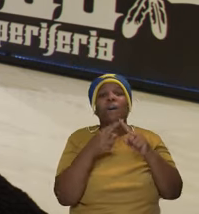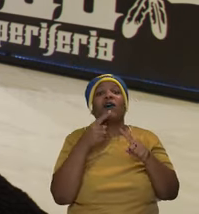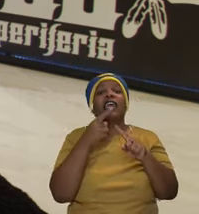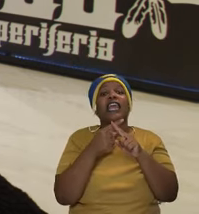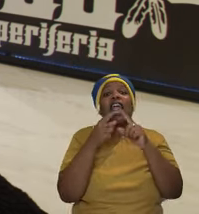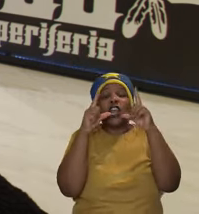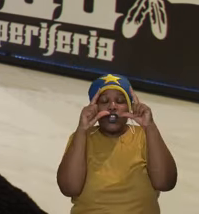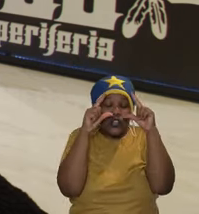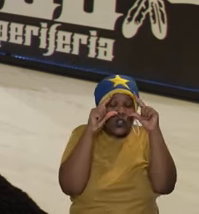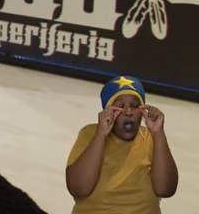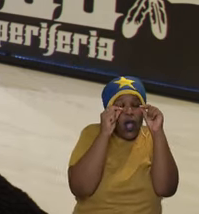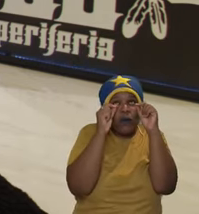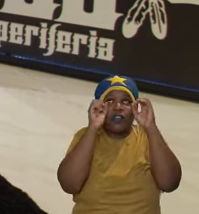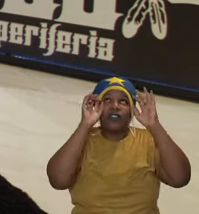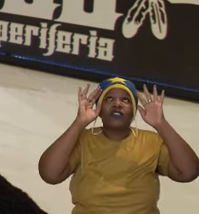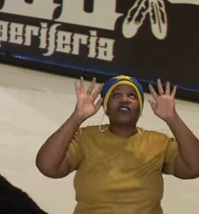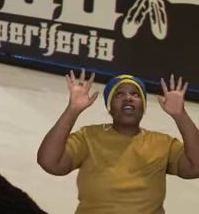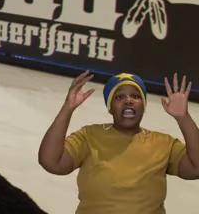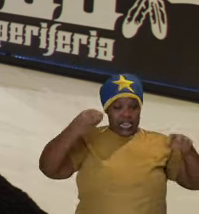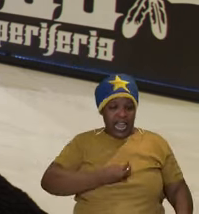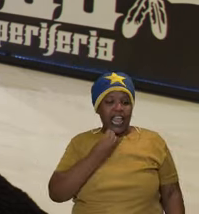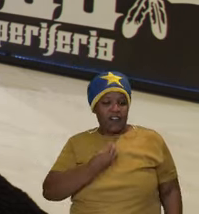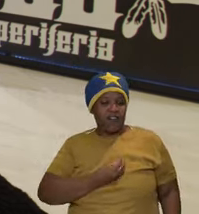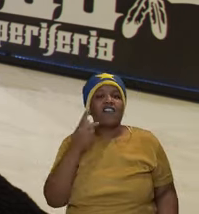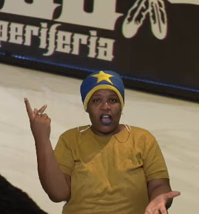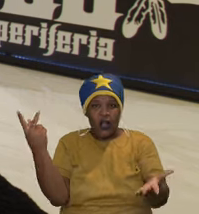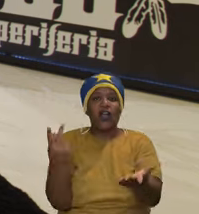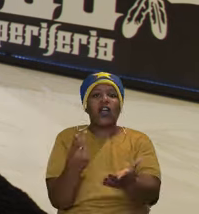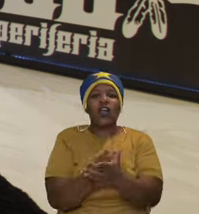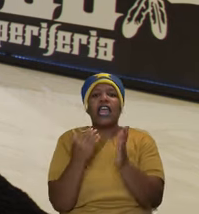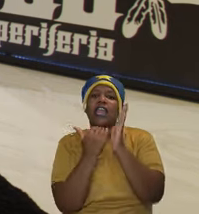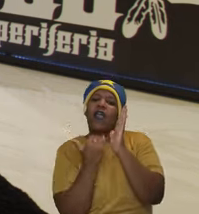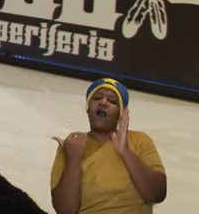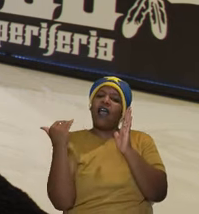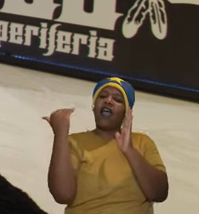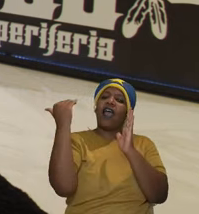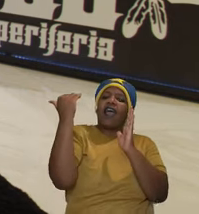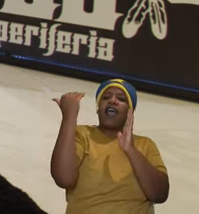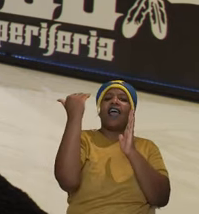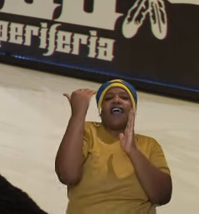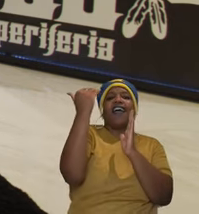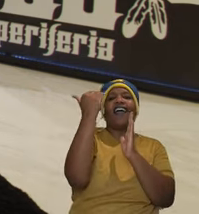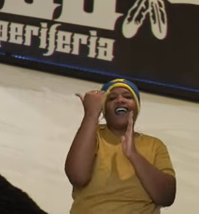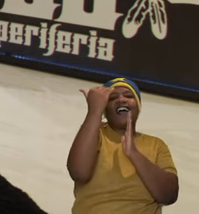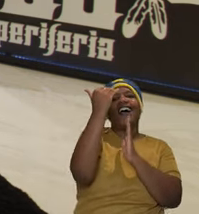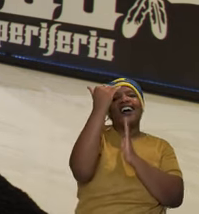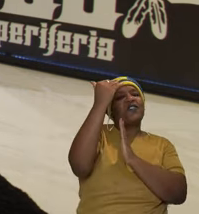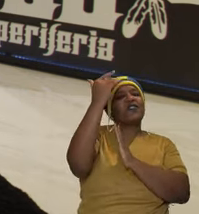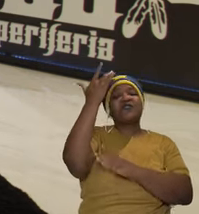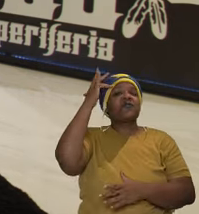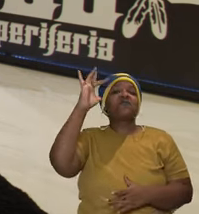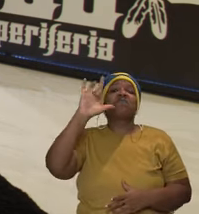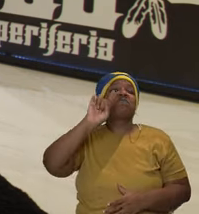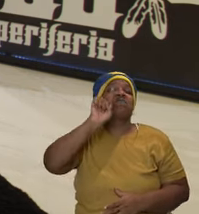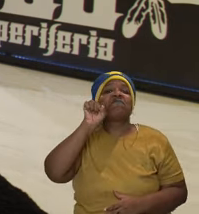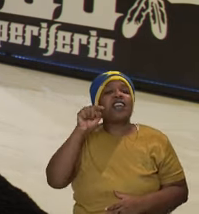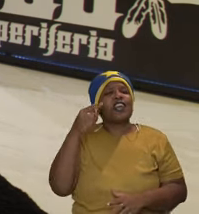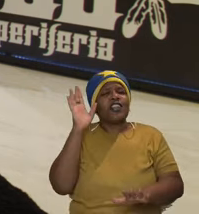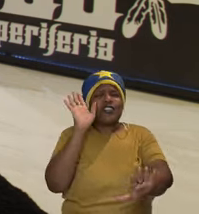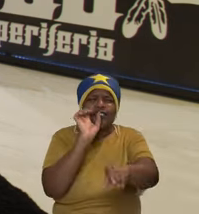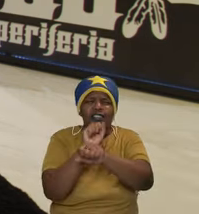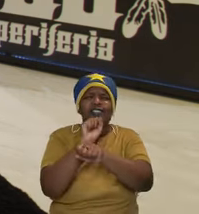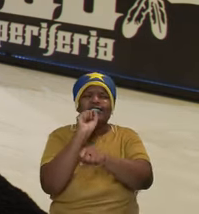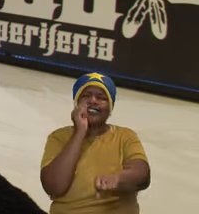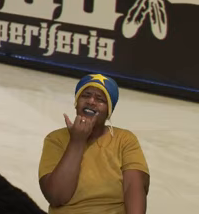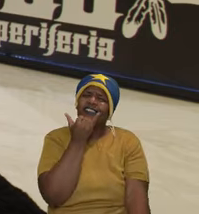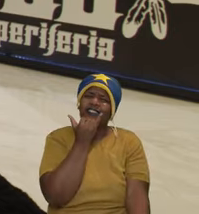Pois quem dorme sonha, quem vive realiza. Eu elevo o nível do imprevisível. Desculpe minha lombra,